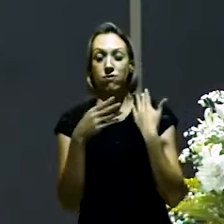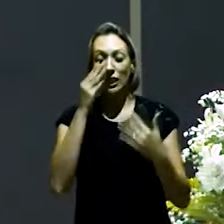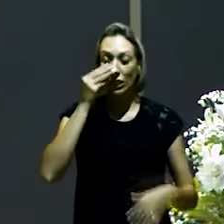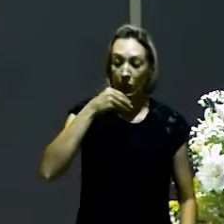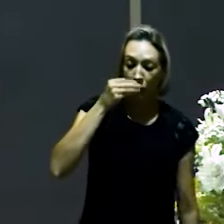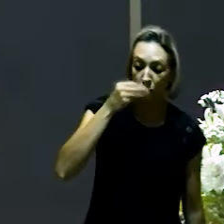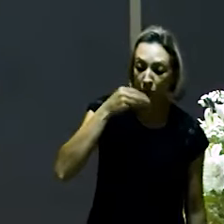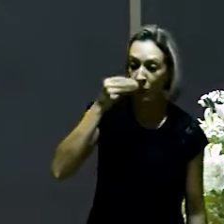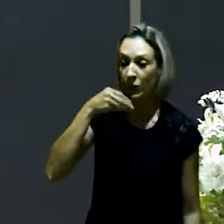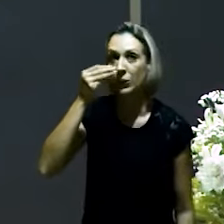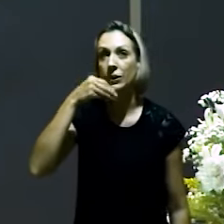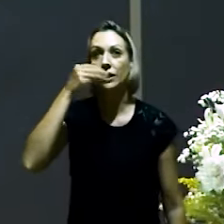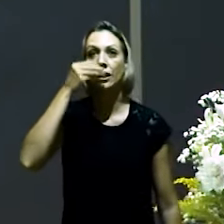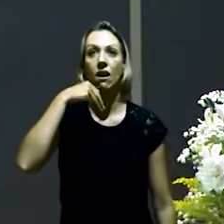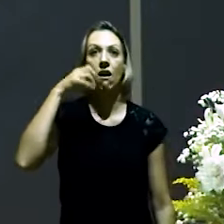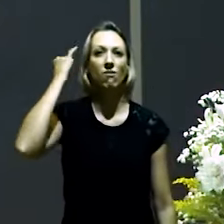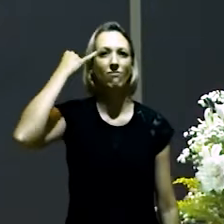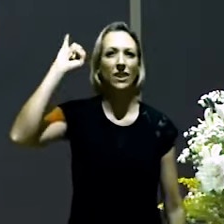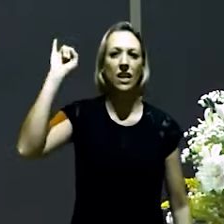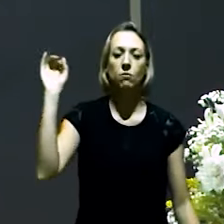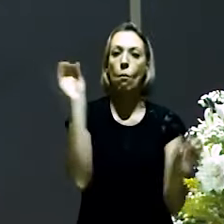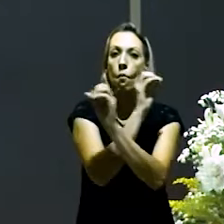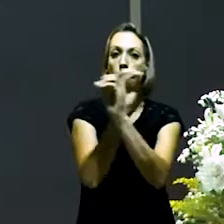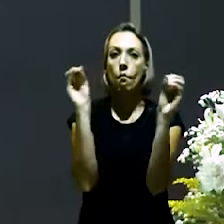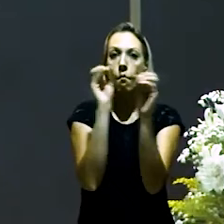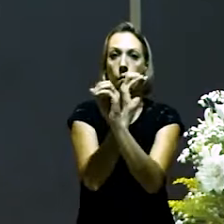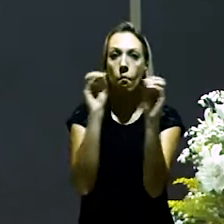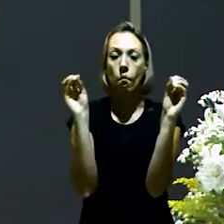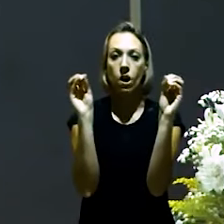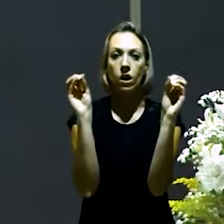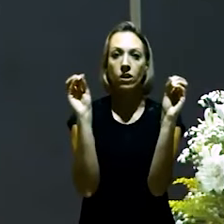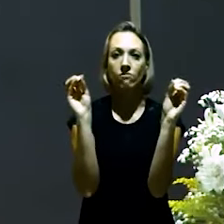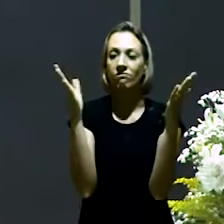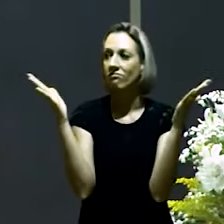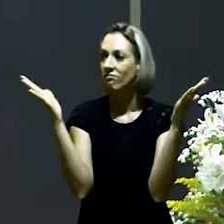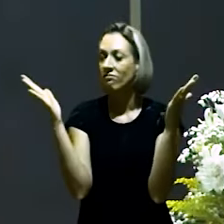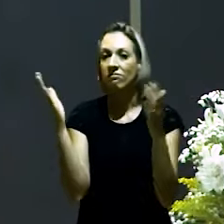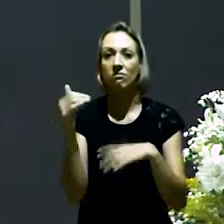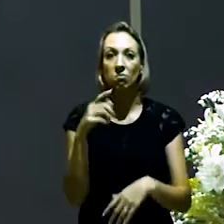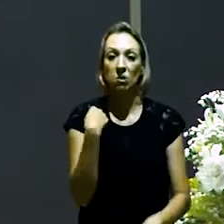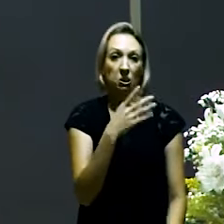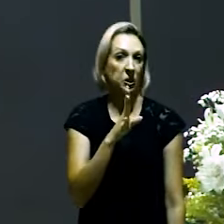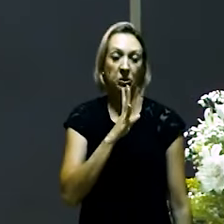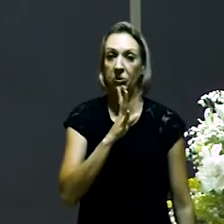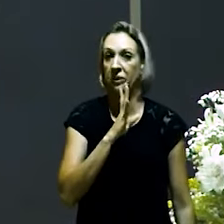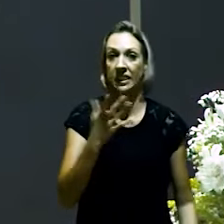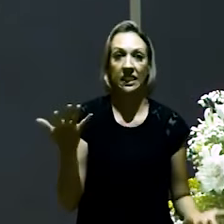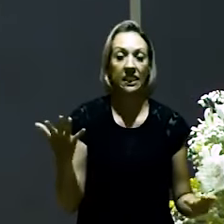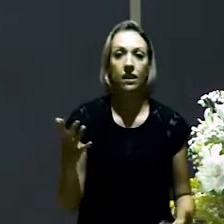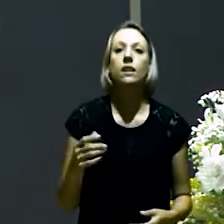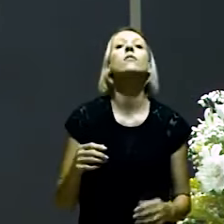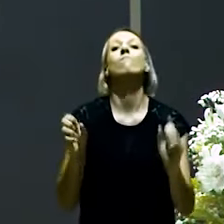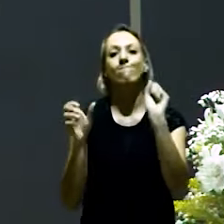mesmo ideologias vazias e sem força e sem sentido seriam capazes de nos dominar e nos aprisionar,